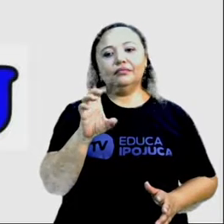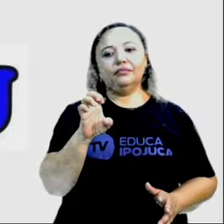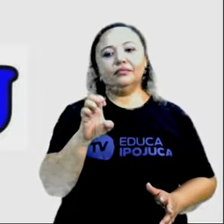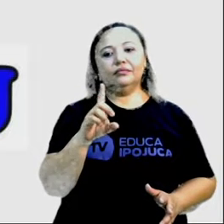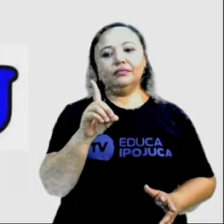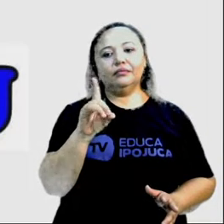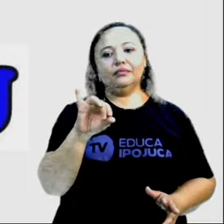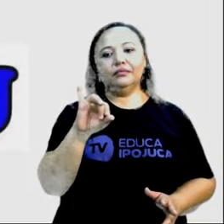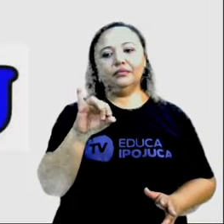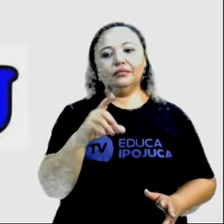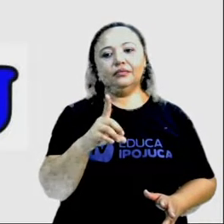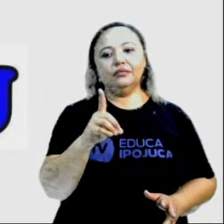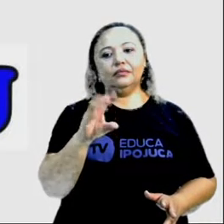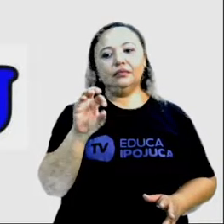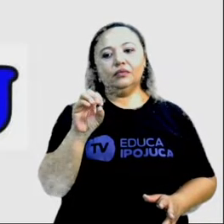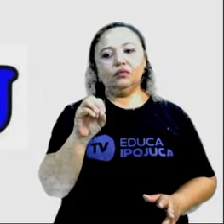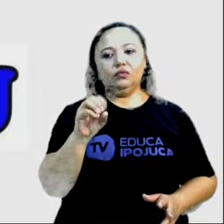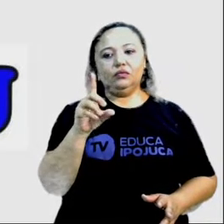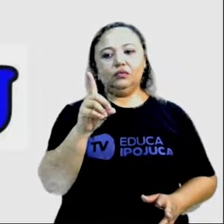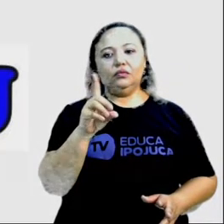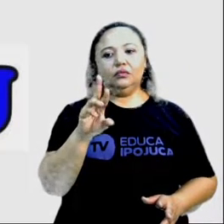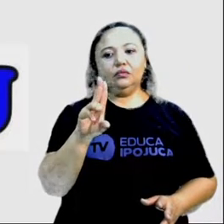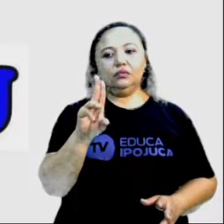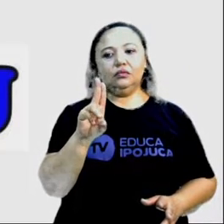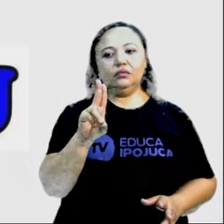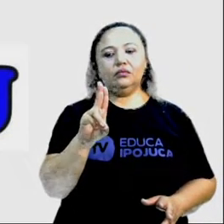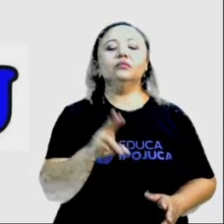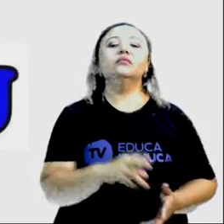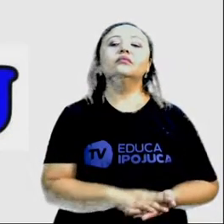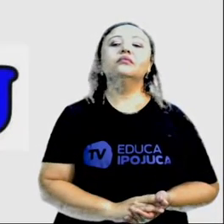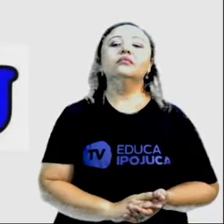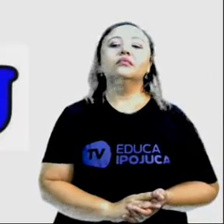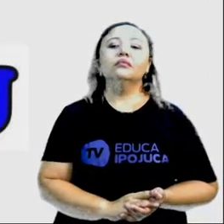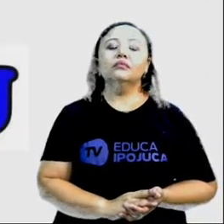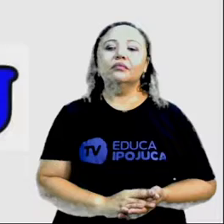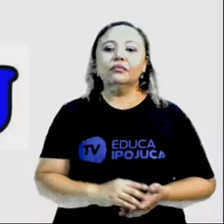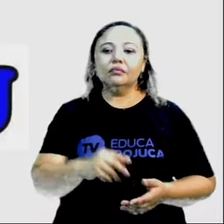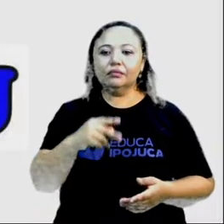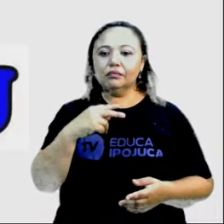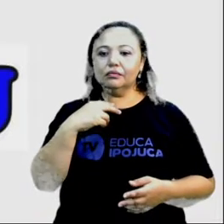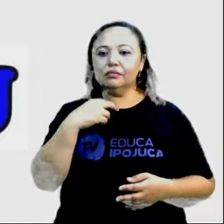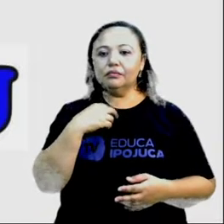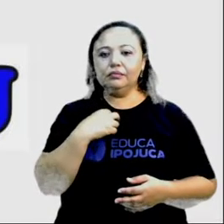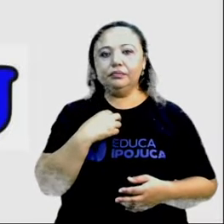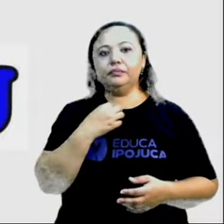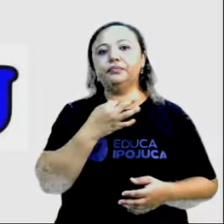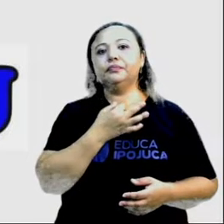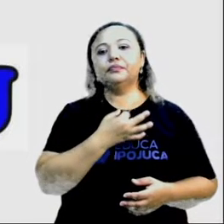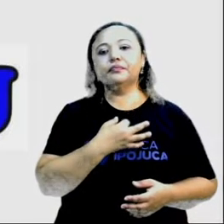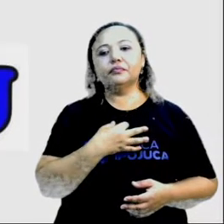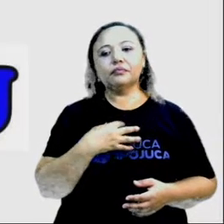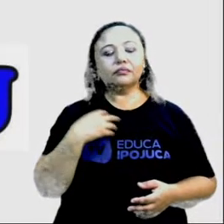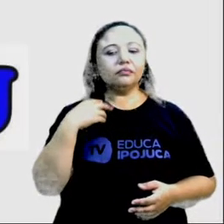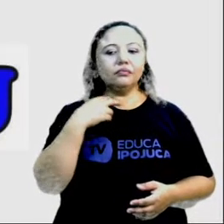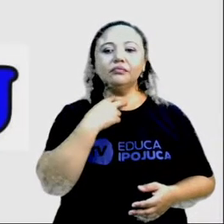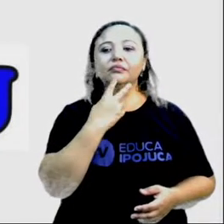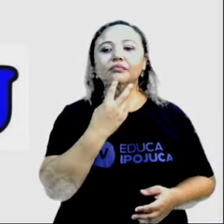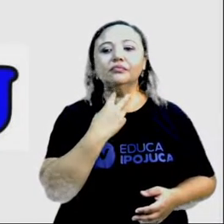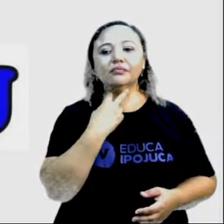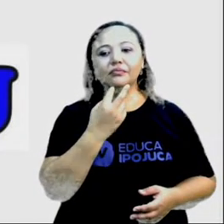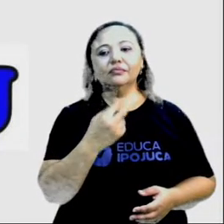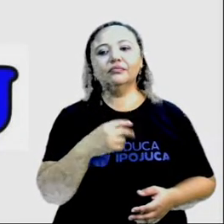dé, di, dó, du. A pronúncia da família silábica do